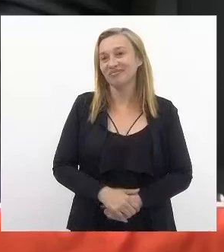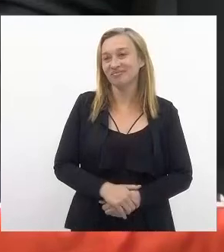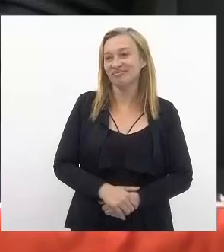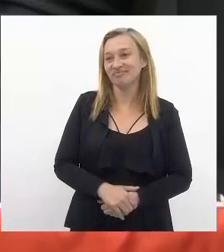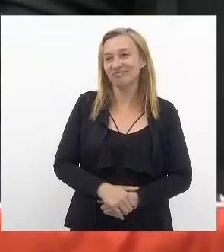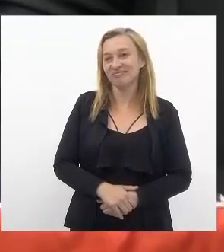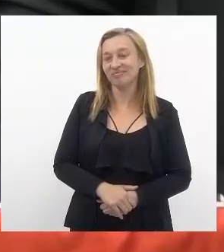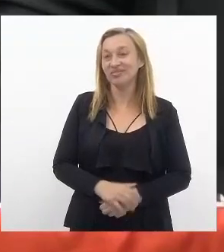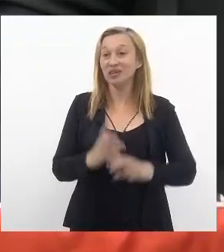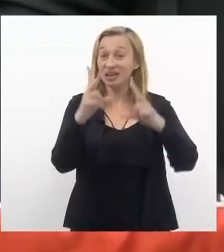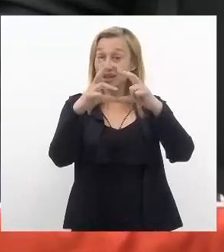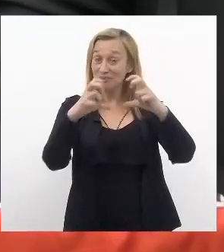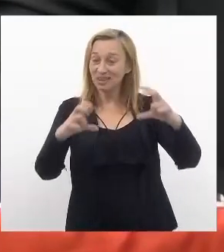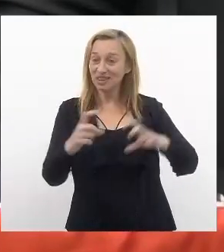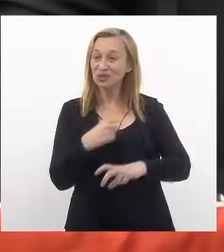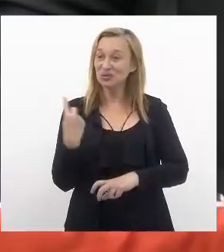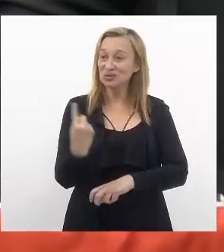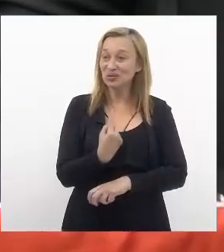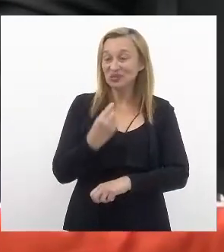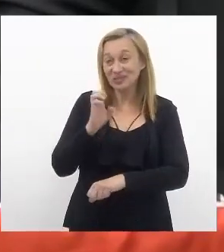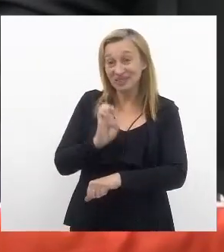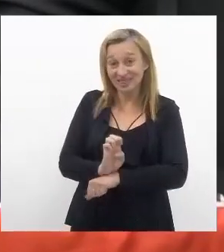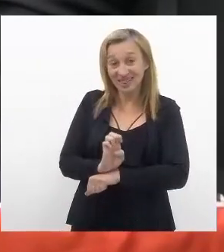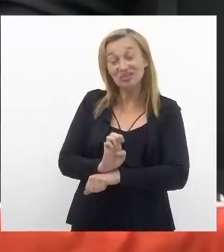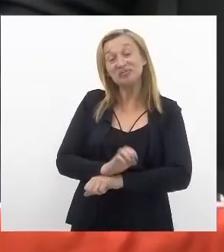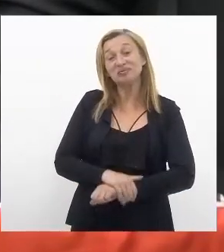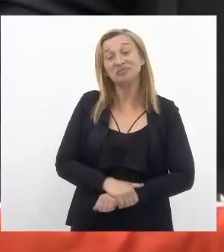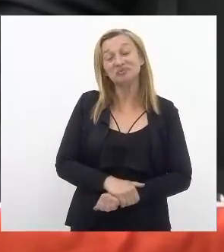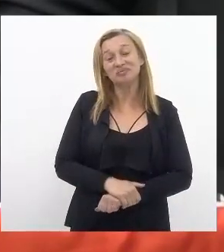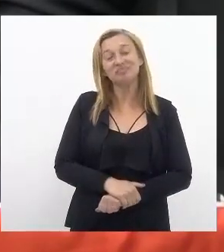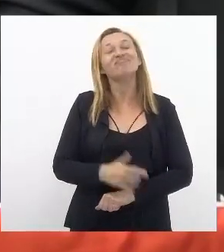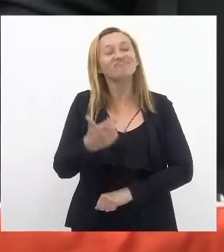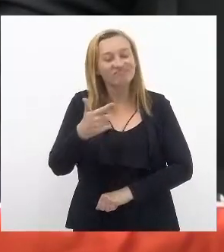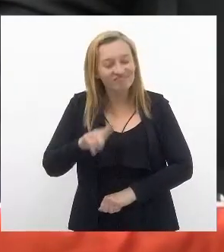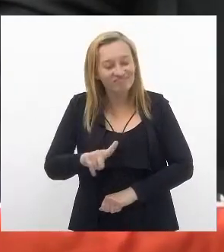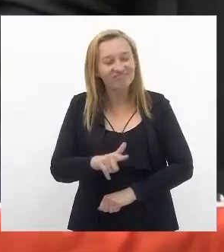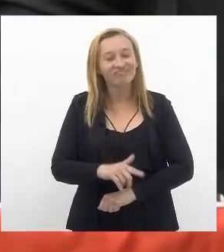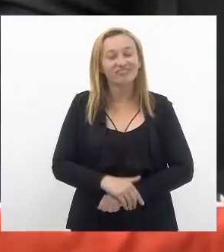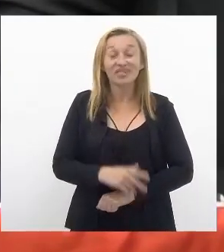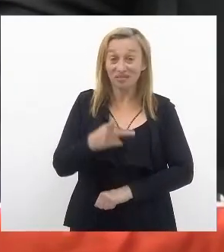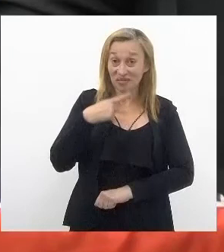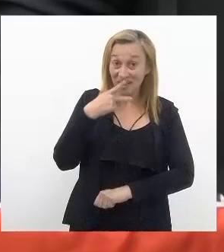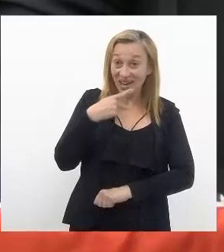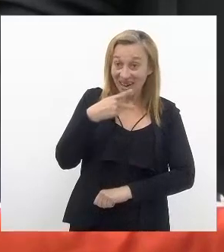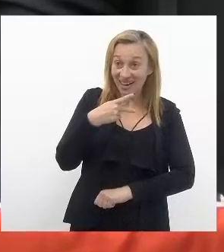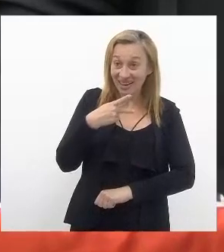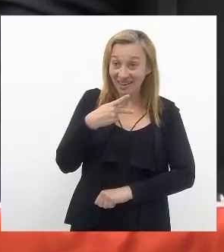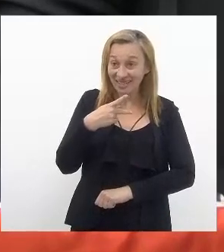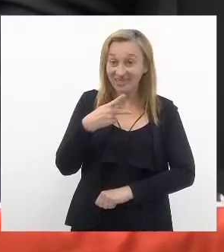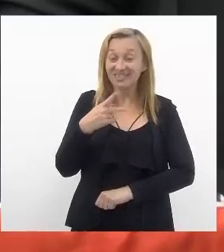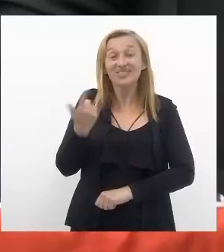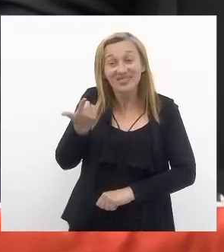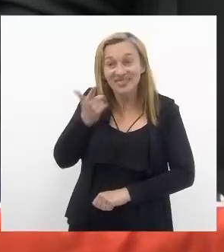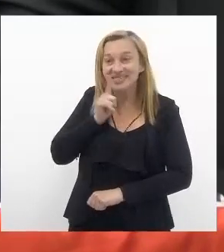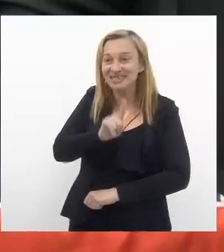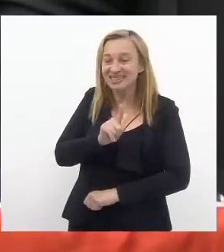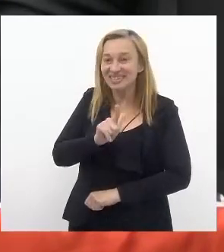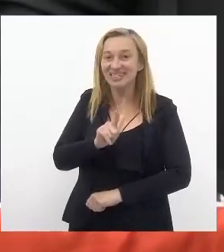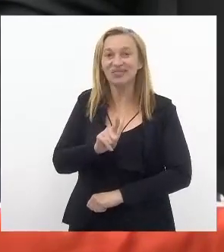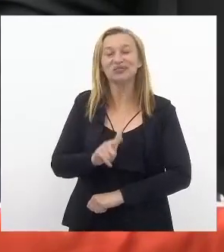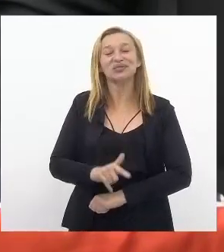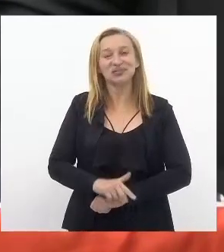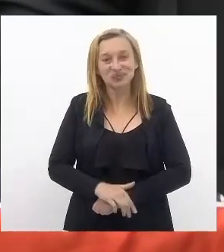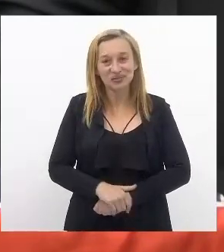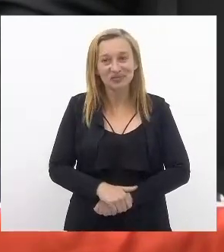colônia libanesa do nosso Estado, e, mais uma vez, dizer que acertamos em